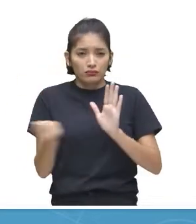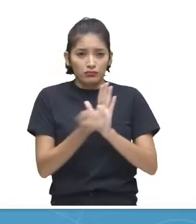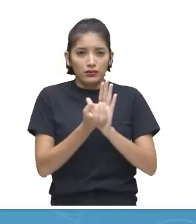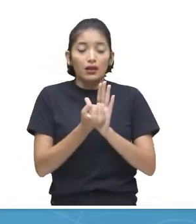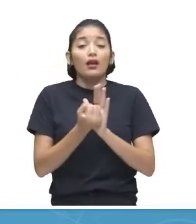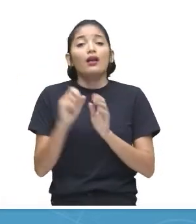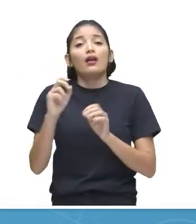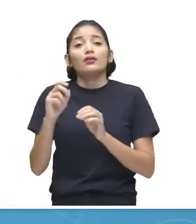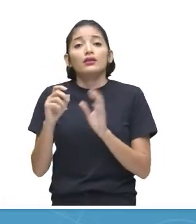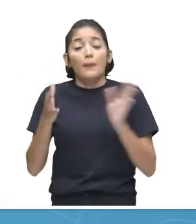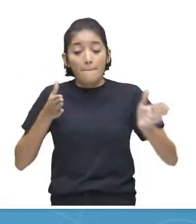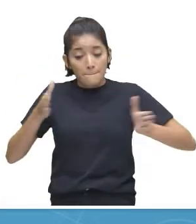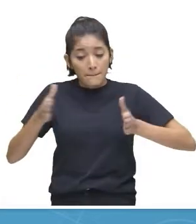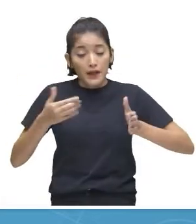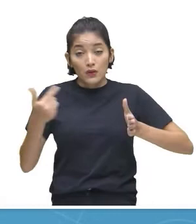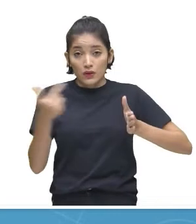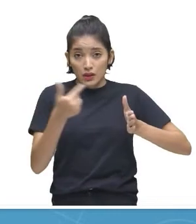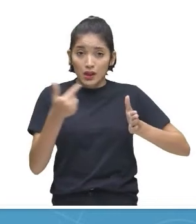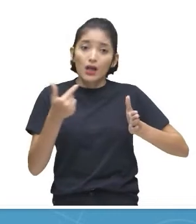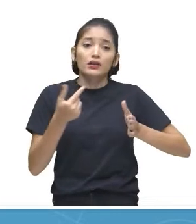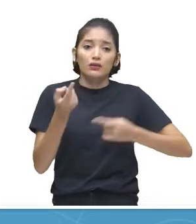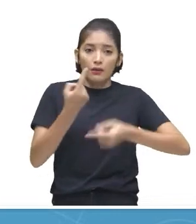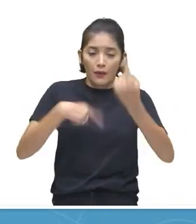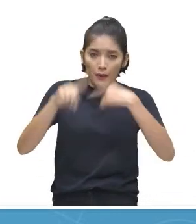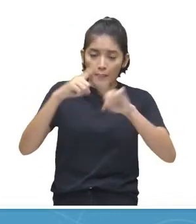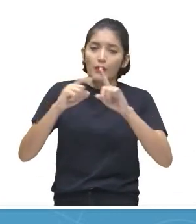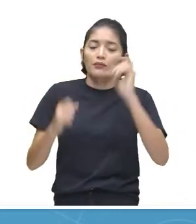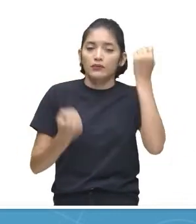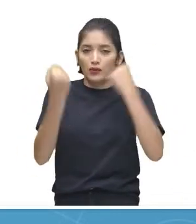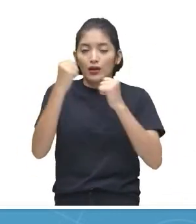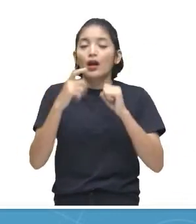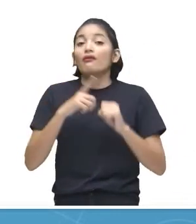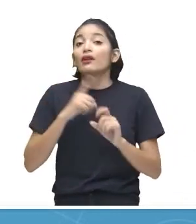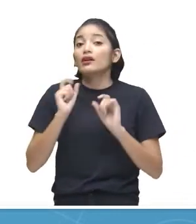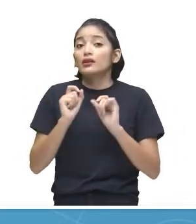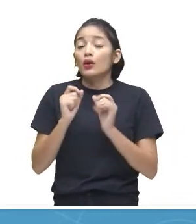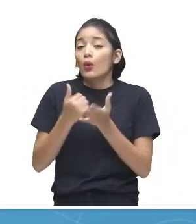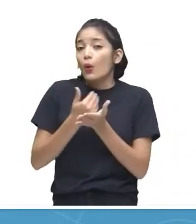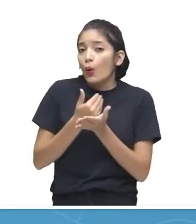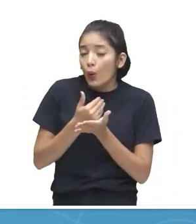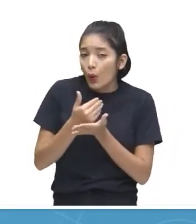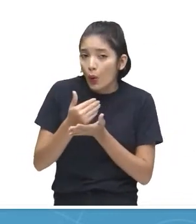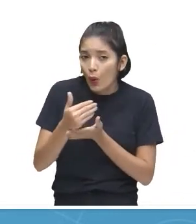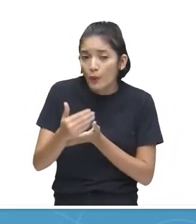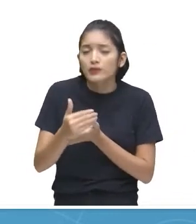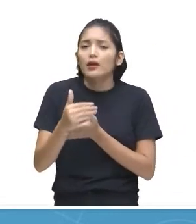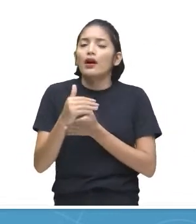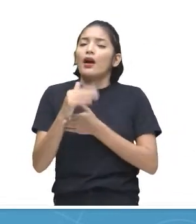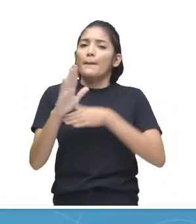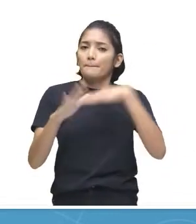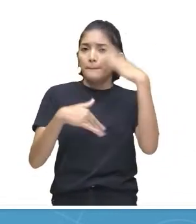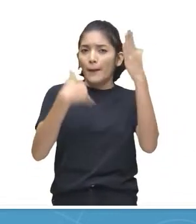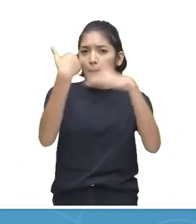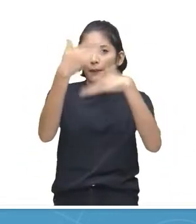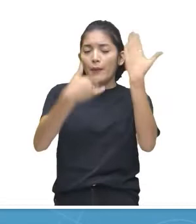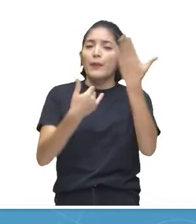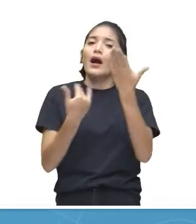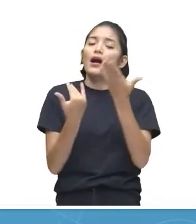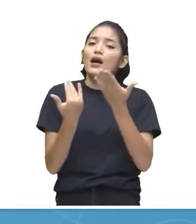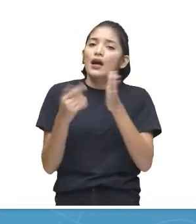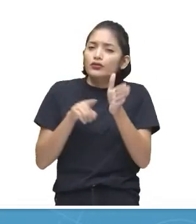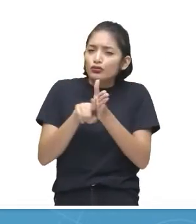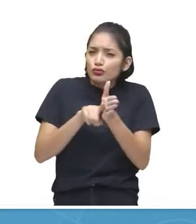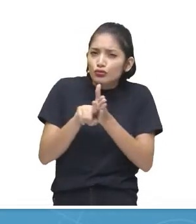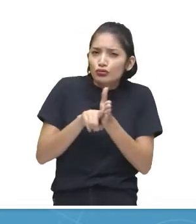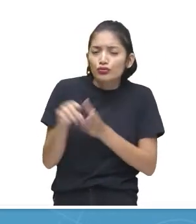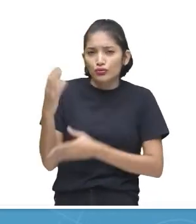Segunda Revolução Industrial e junto com o capitalismo, é que vai começar a haver o desenvolvimento das pesquisas científicas